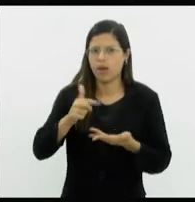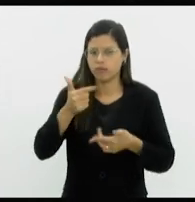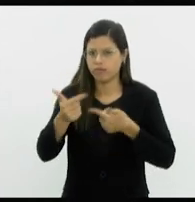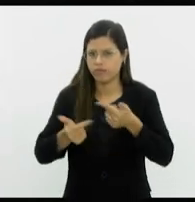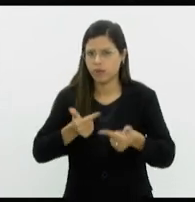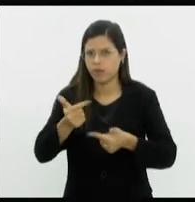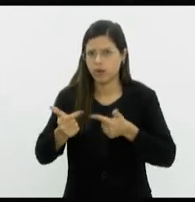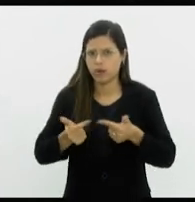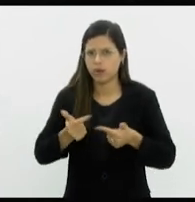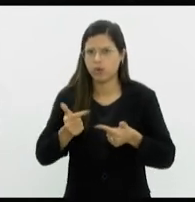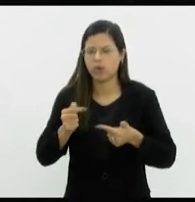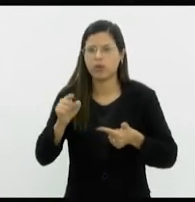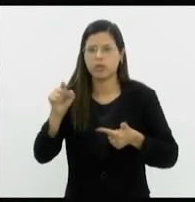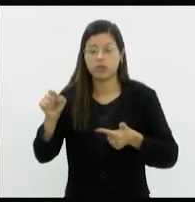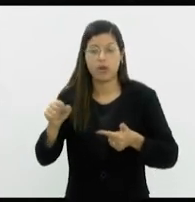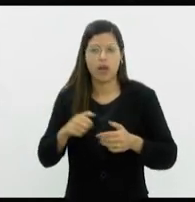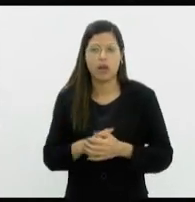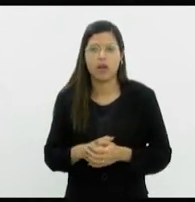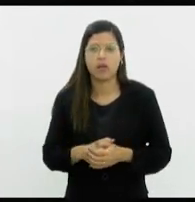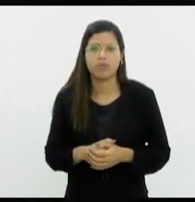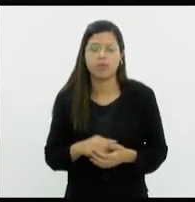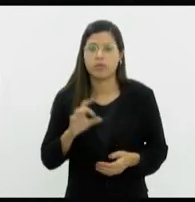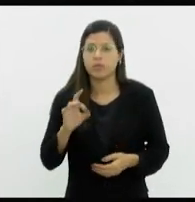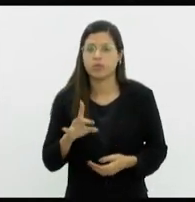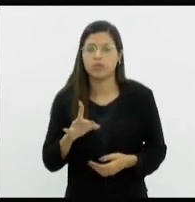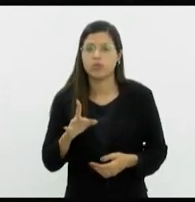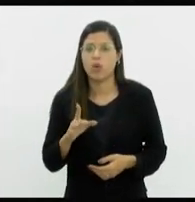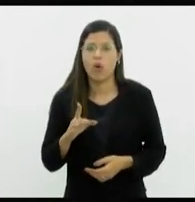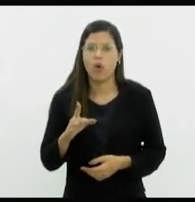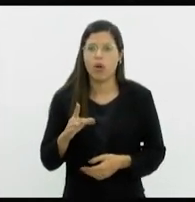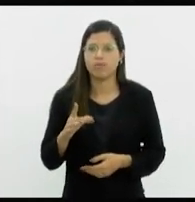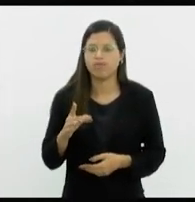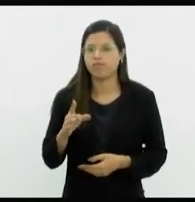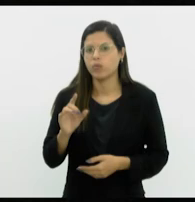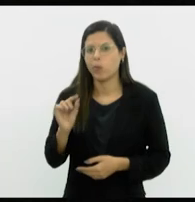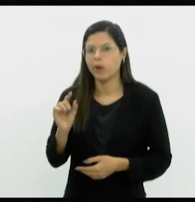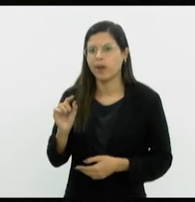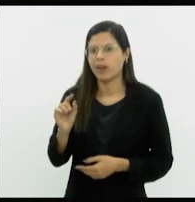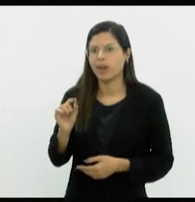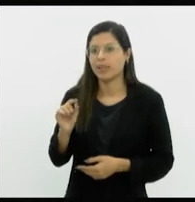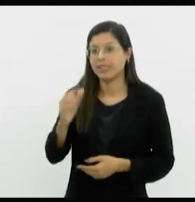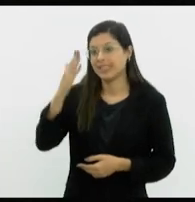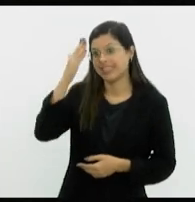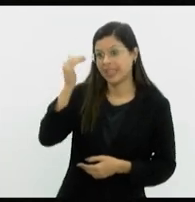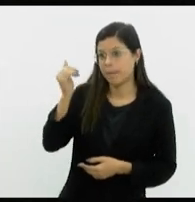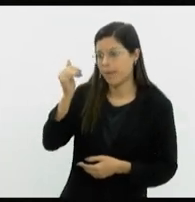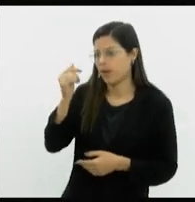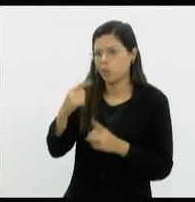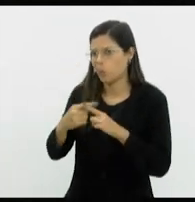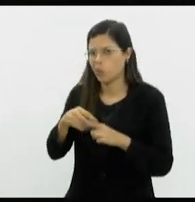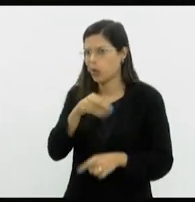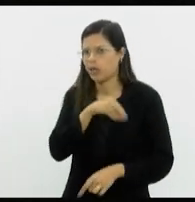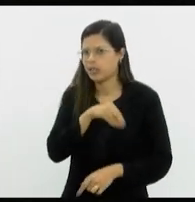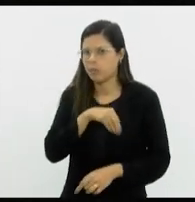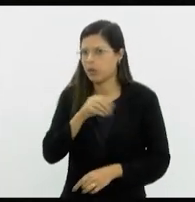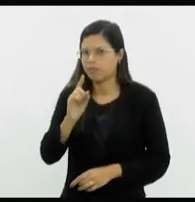estão só ficaram recebendo, ou melhor, só ficaram sabendo, porque receberam e não